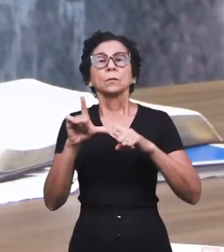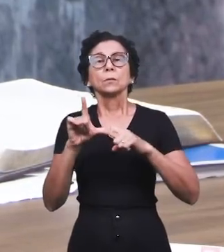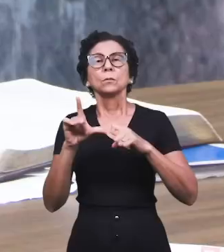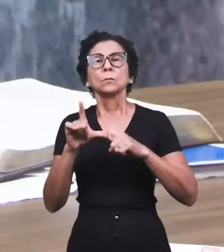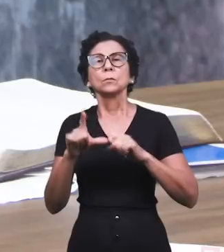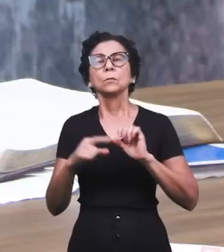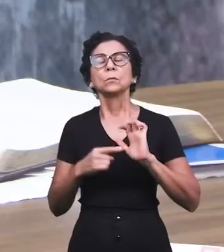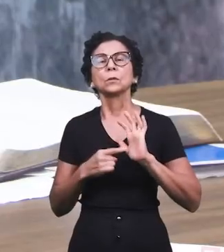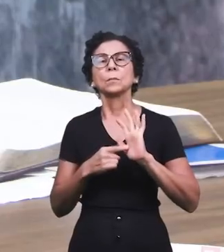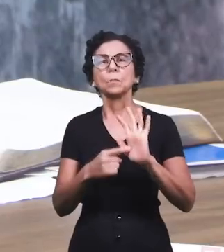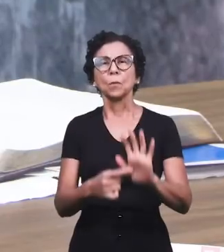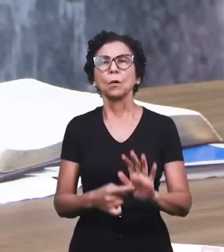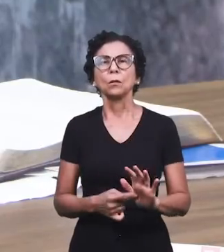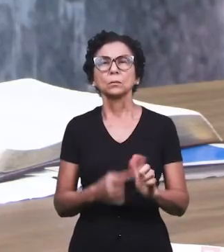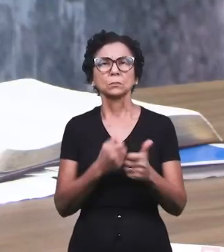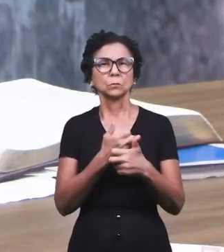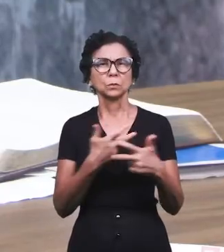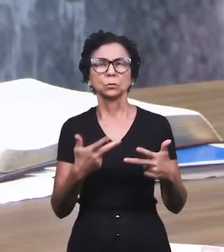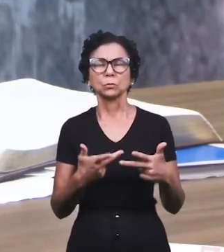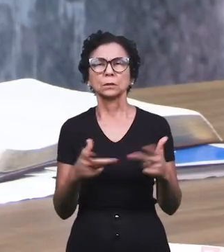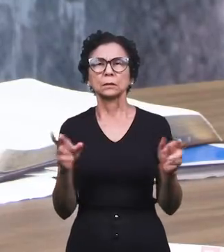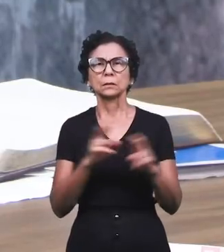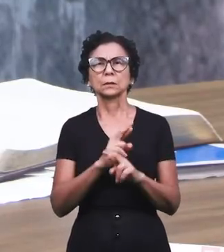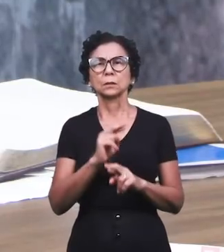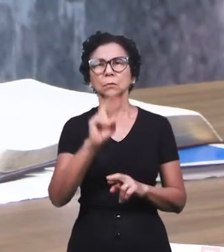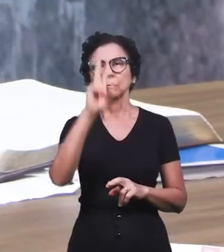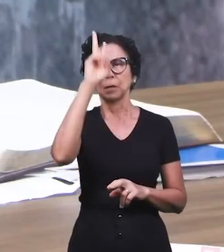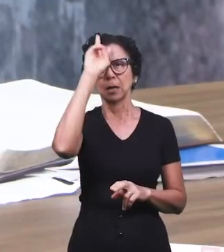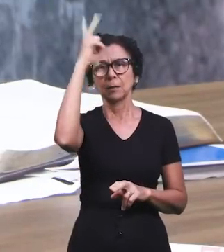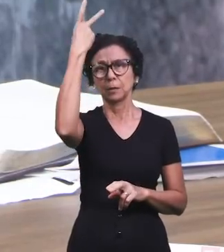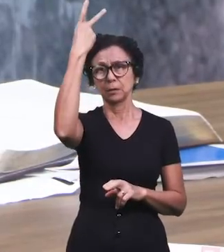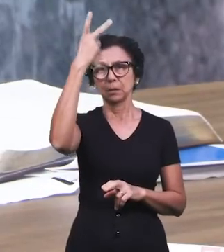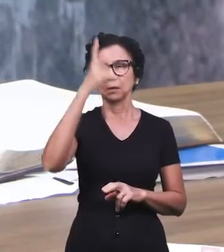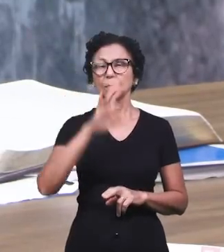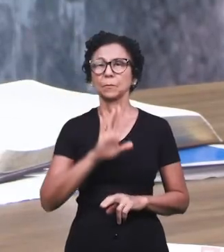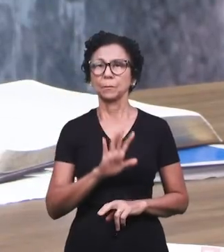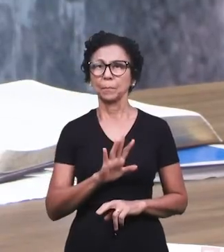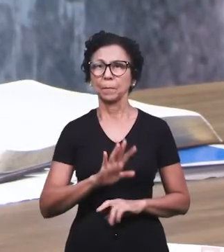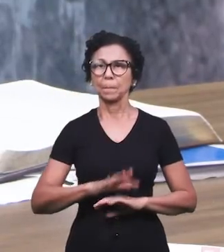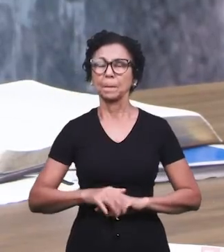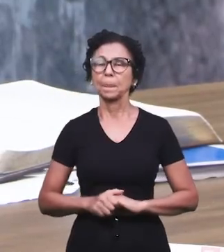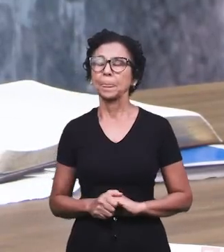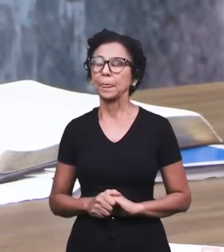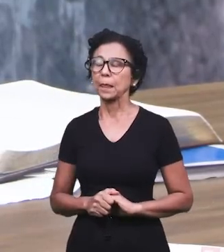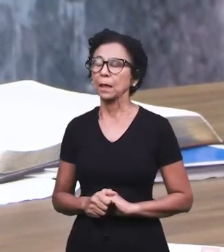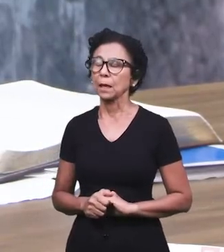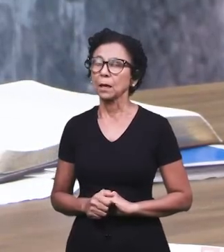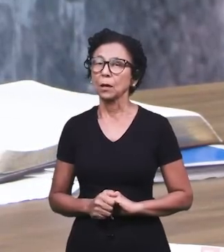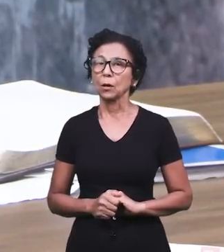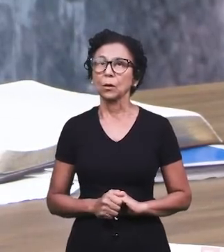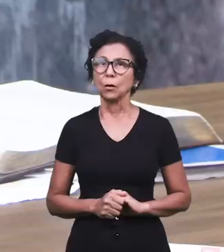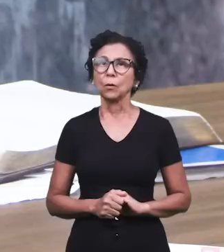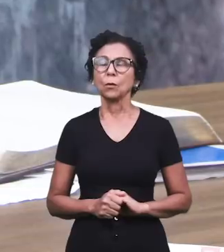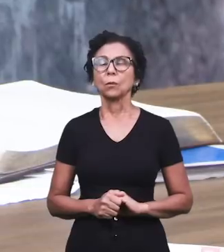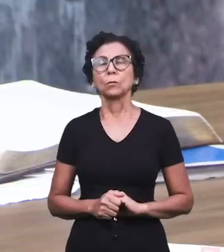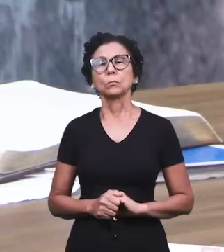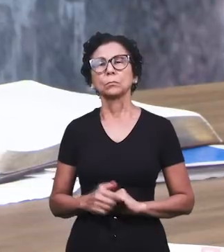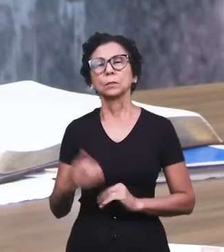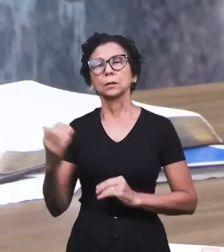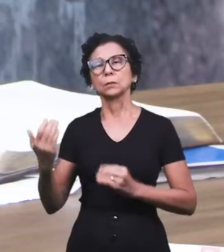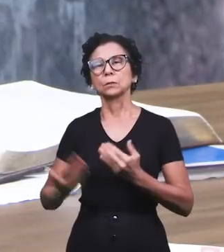uma rebelião, escravo, alguma coisa desse tipo. Pelo contrário, ensinam ali que o servo deveria, nessa condição, dar